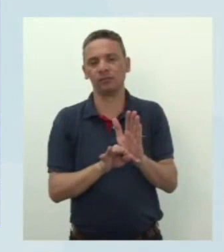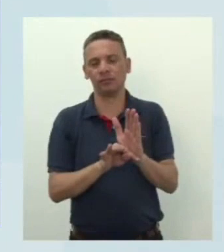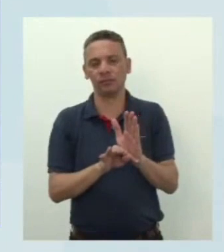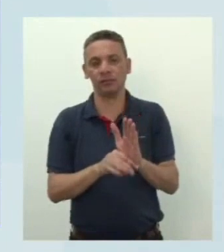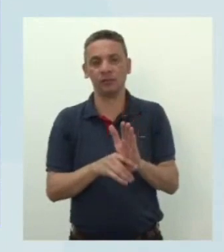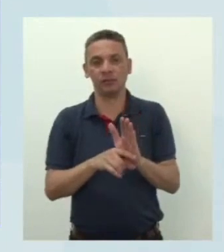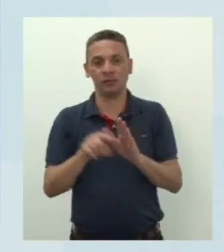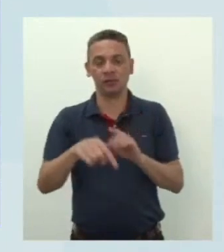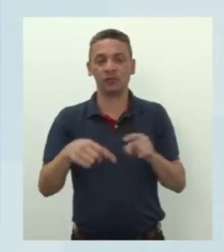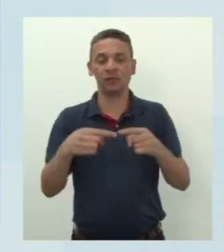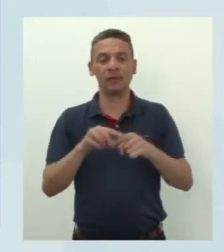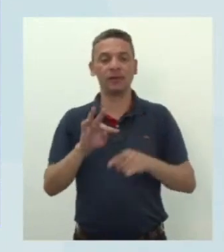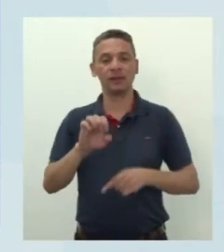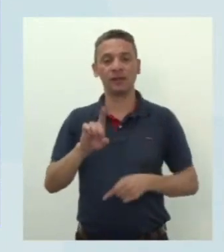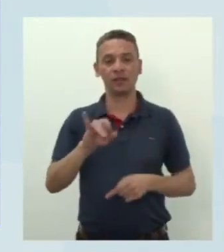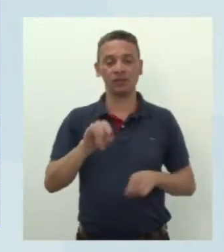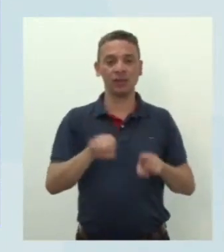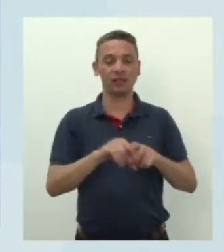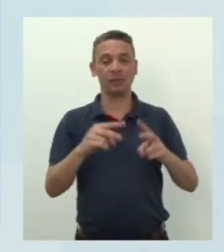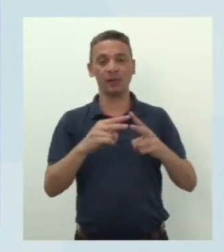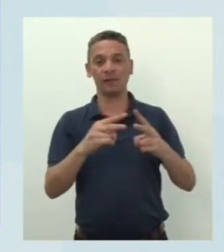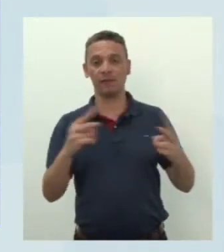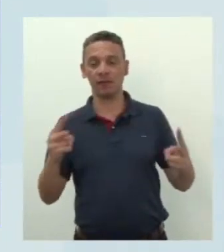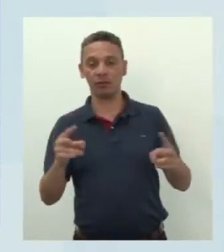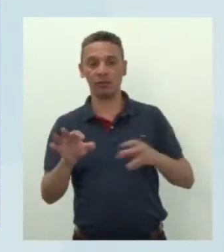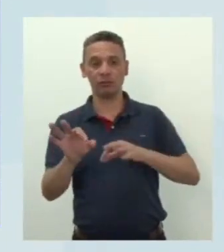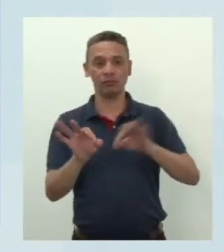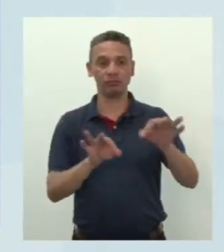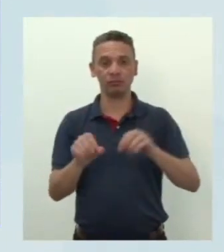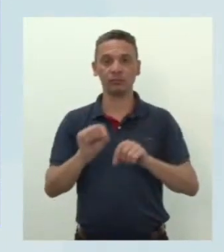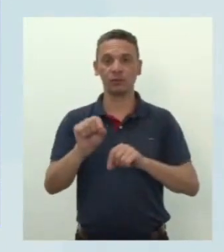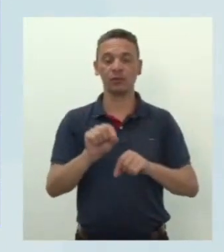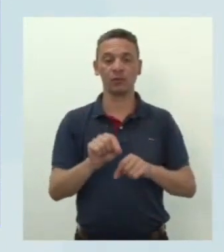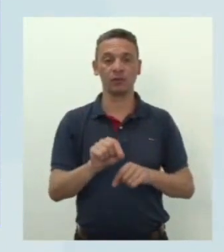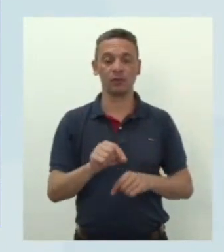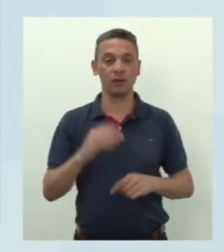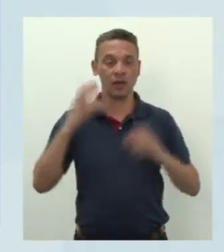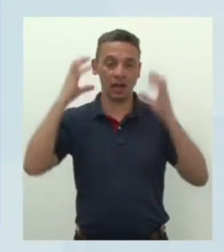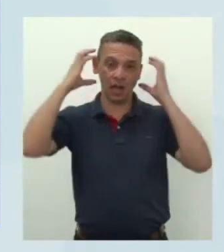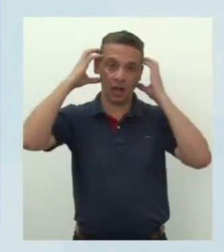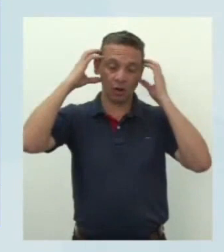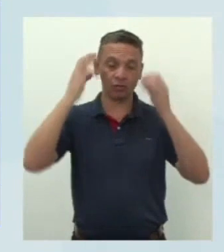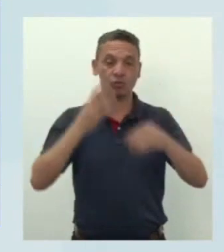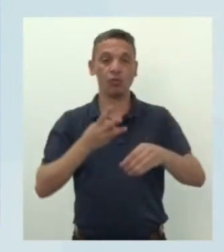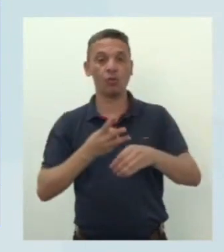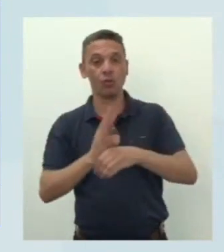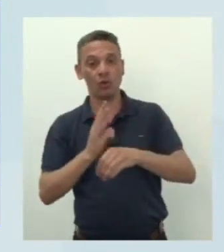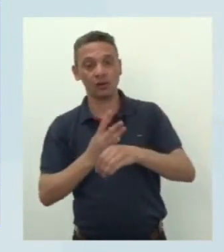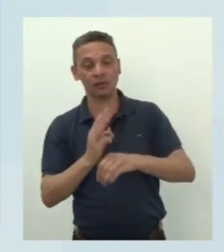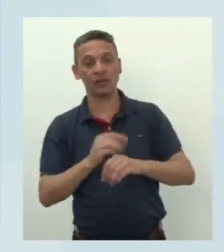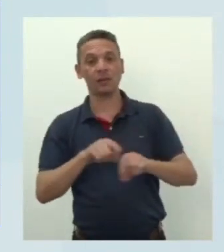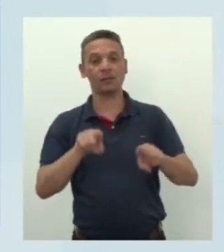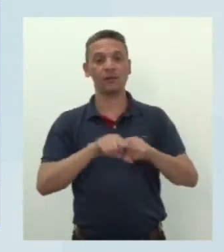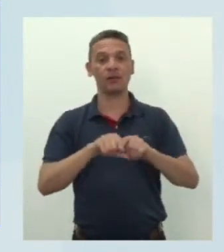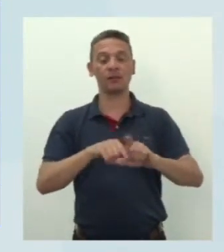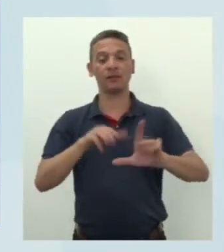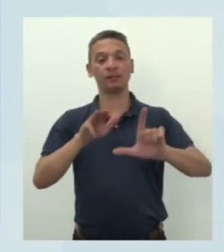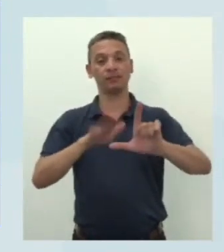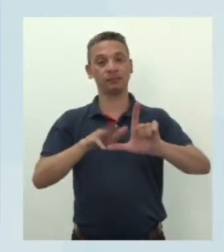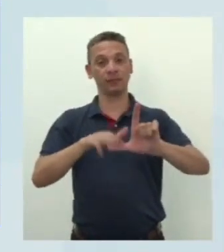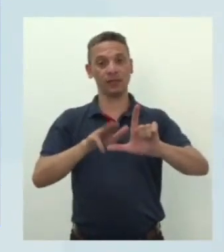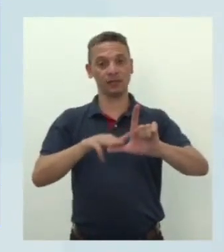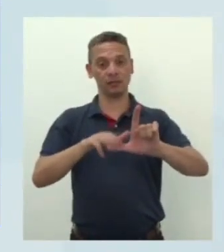nossa TEDIC e o nosso ambiente virtual é o áudio, o WhatsApp e o Google